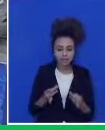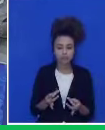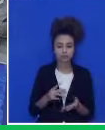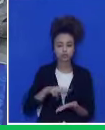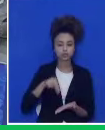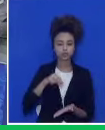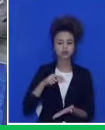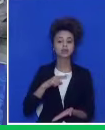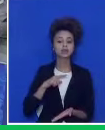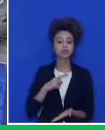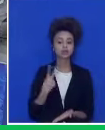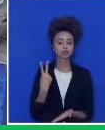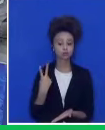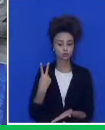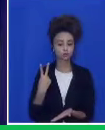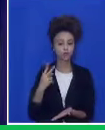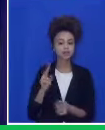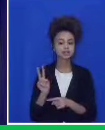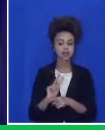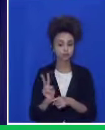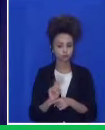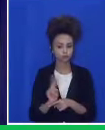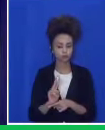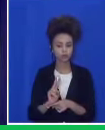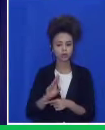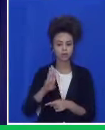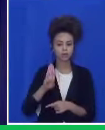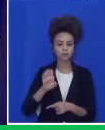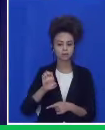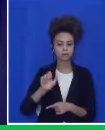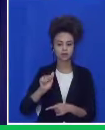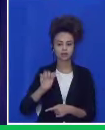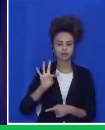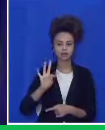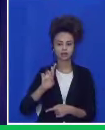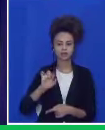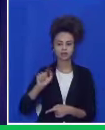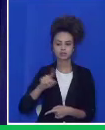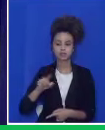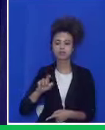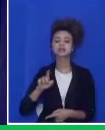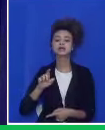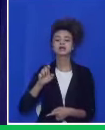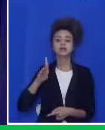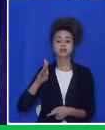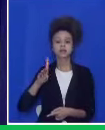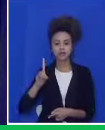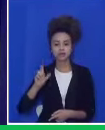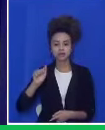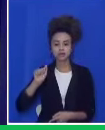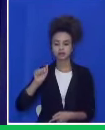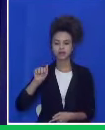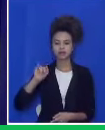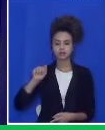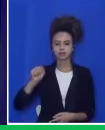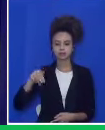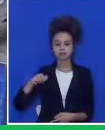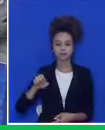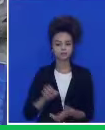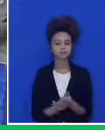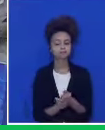sorteio, eu conto com a presença de duas auditoras populares, a Beatriz Souza e a Daiane Moreira. Obrigada pela